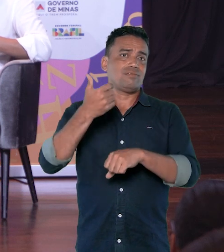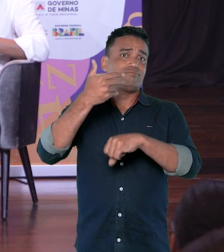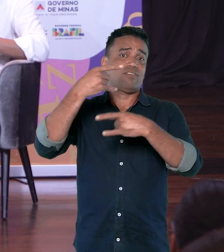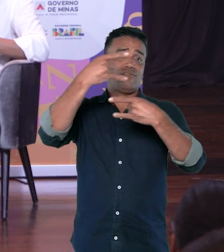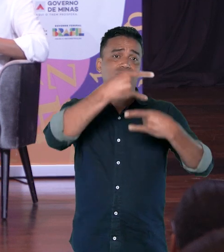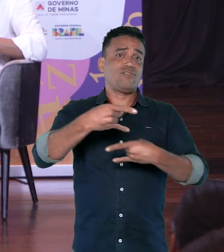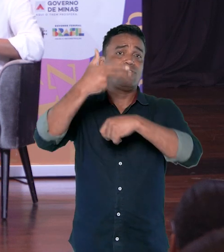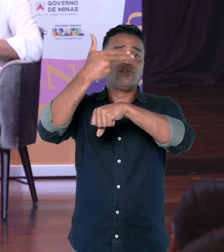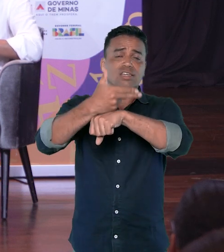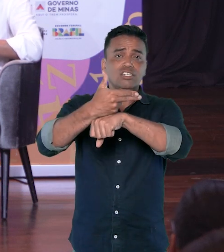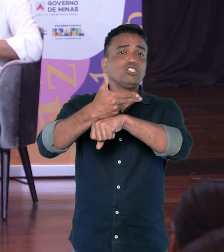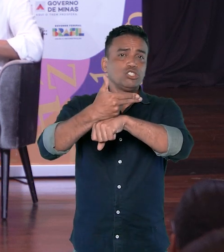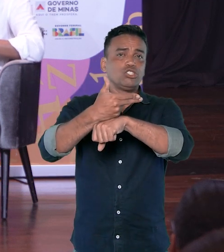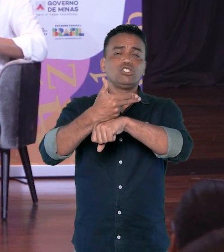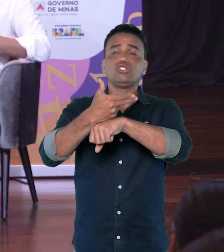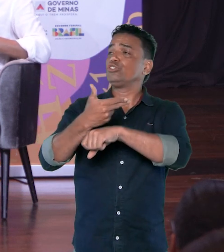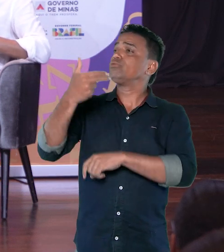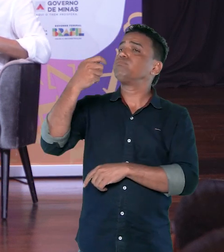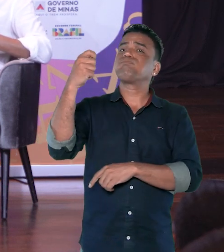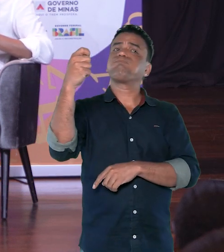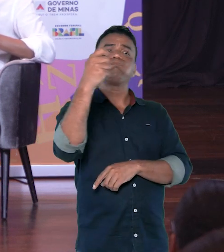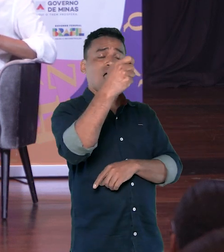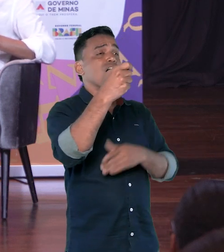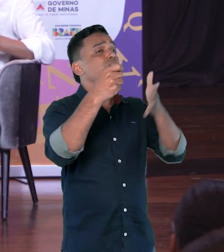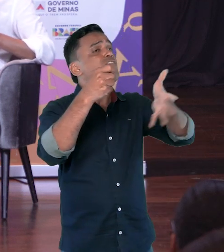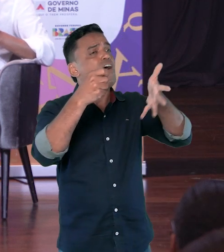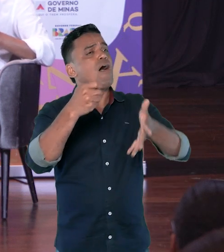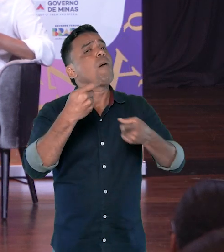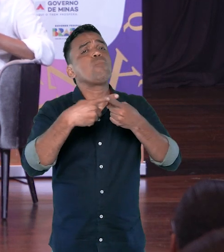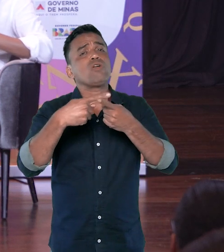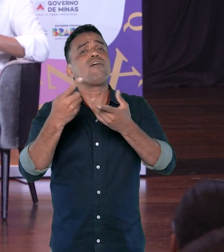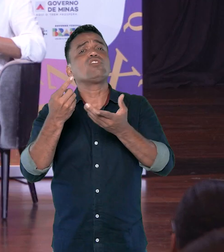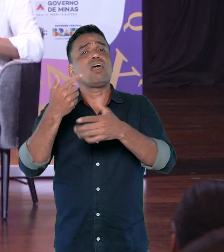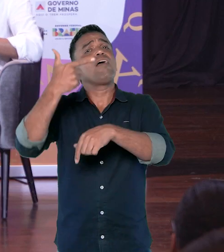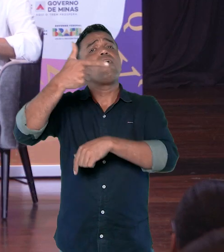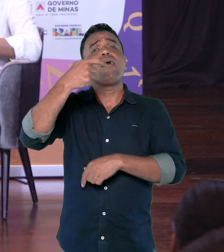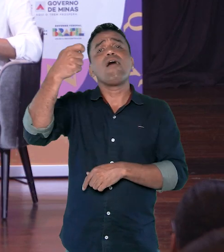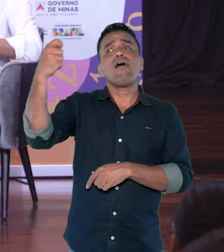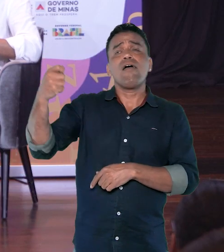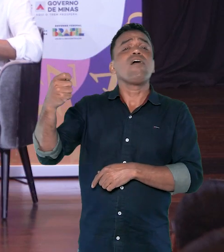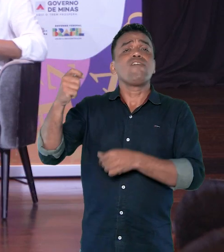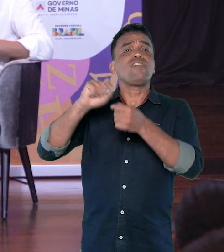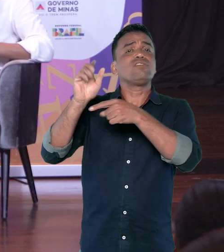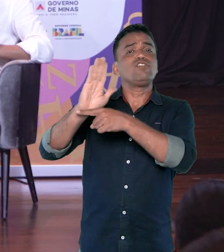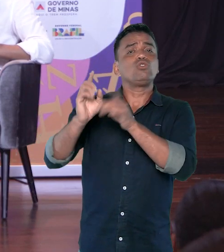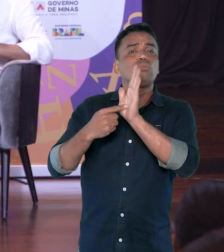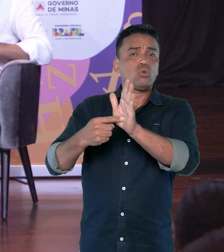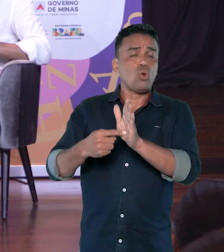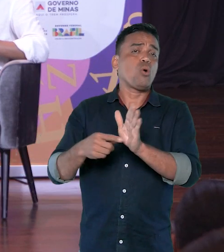quê, e falando para mim, agora fala aqui, por que você deu um documentário sobre o Jean